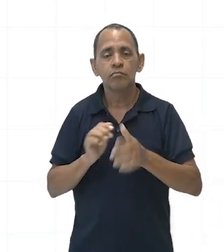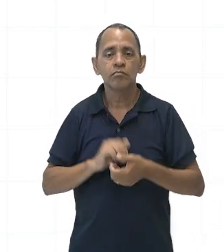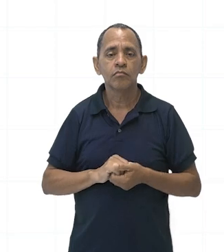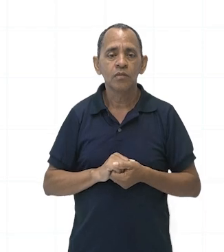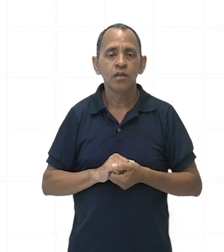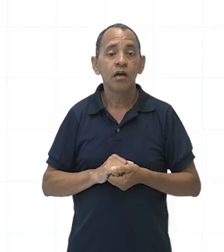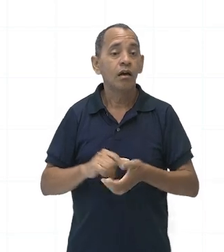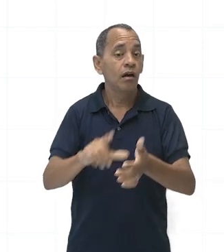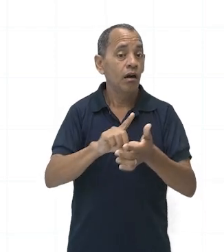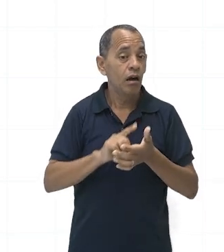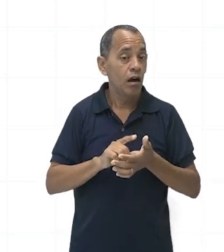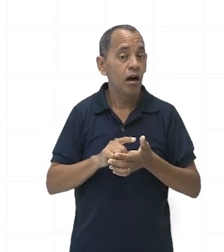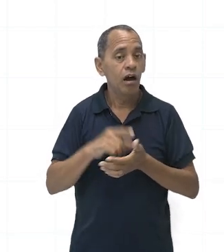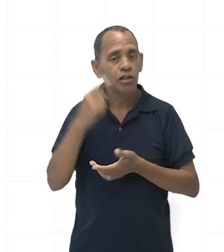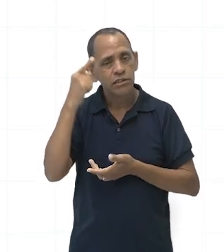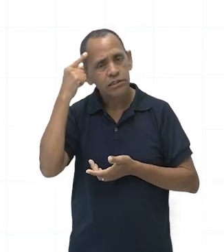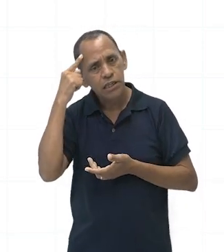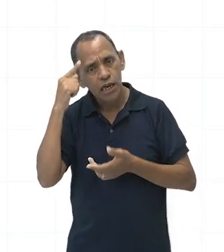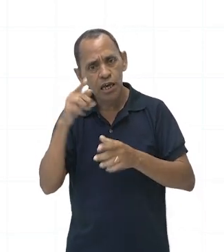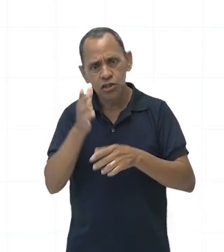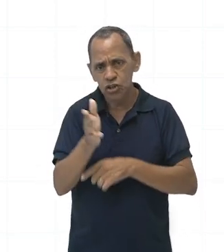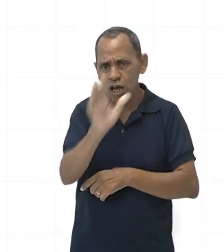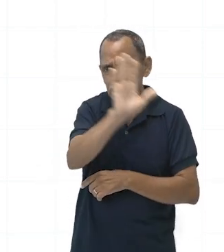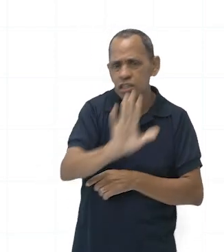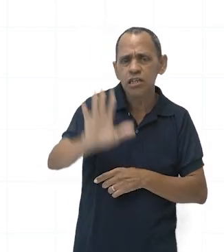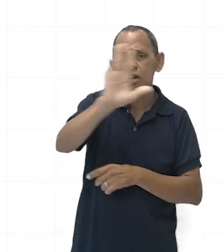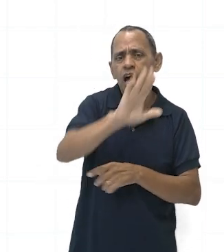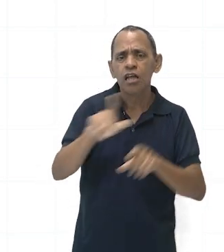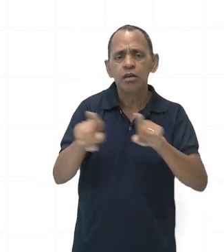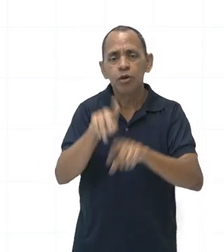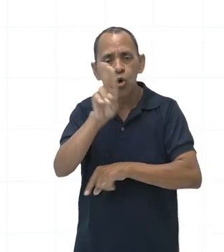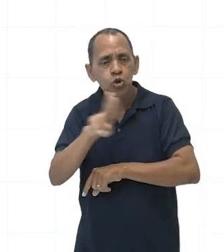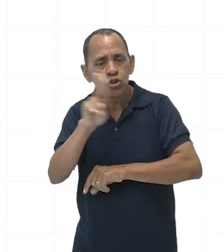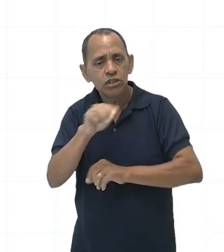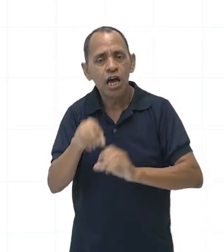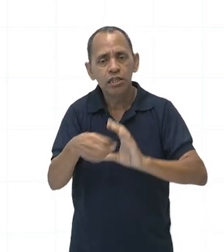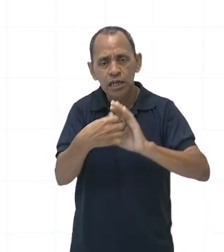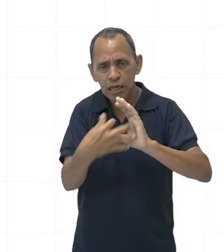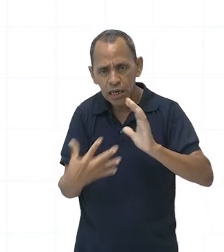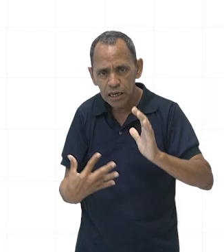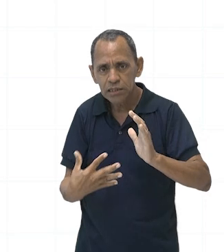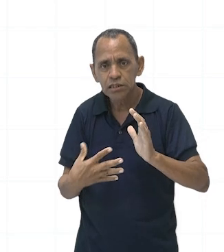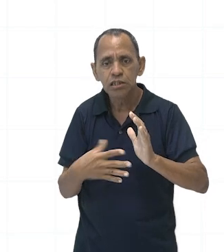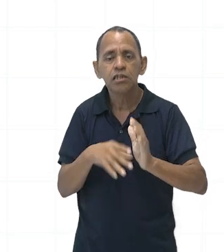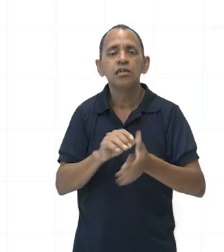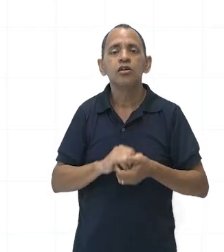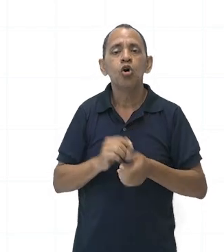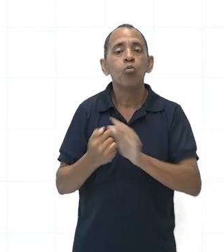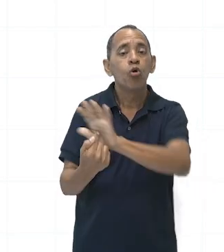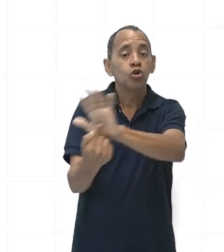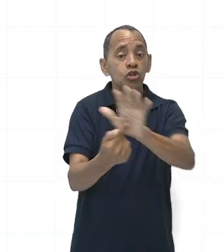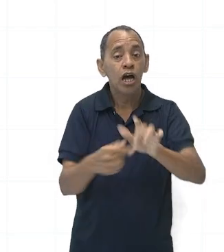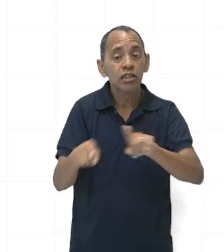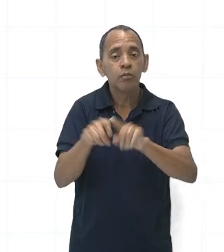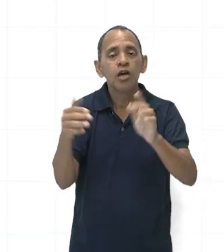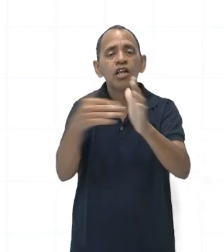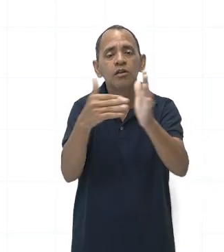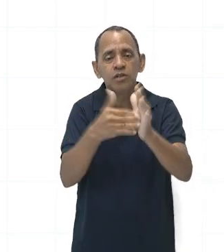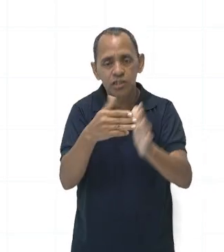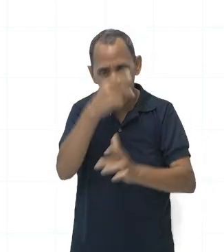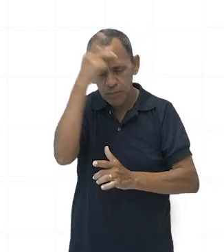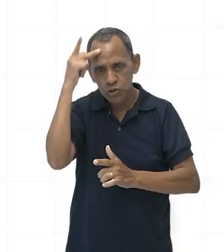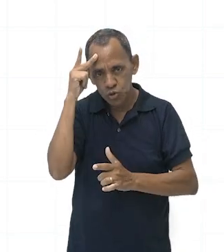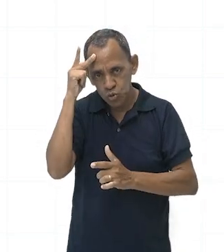e generalizada, usada para categorizar, definir e limitar pessoas